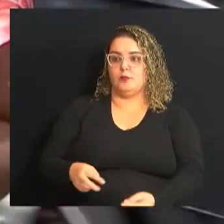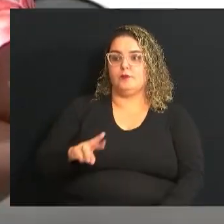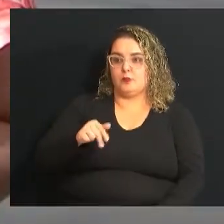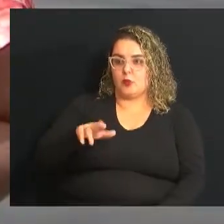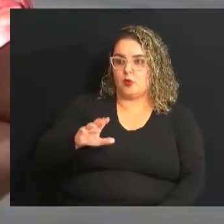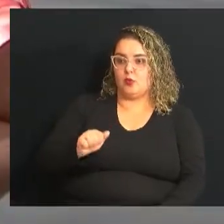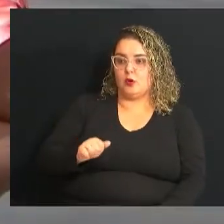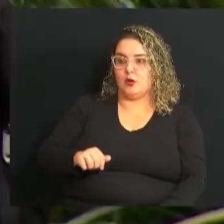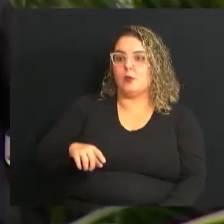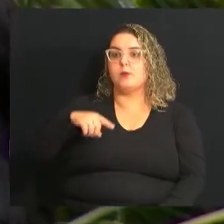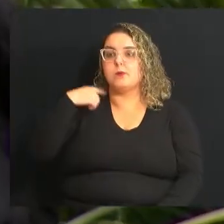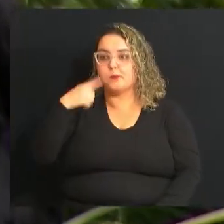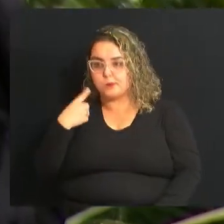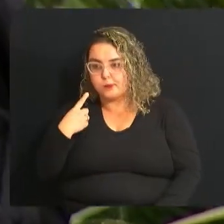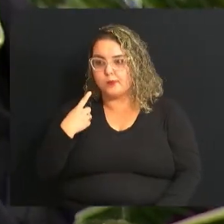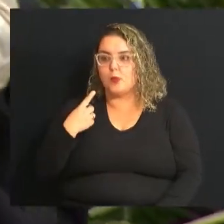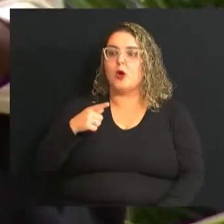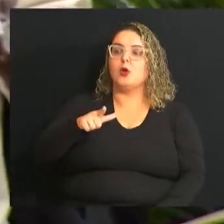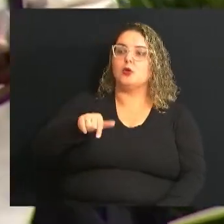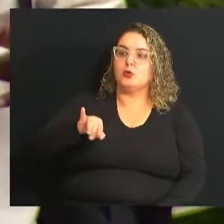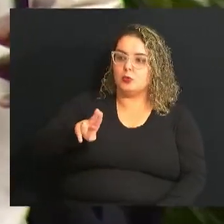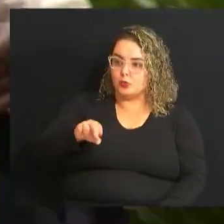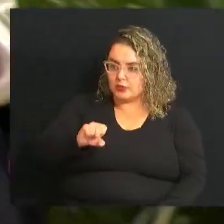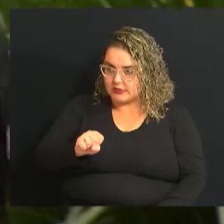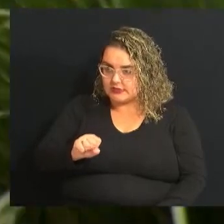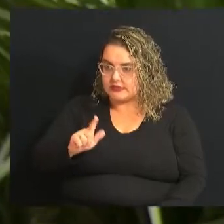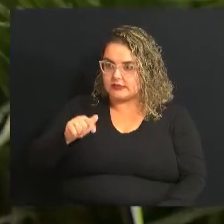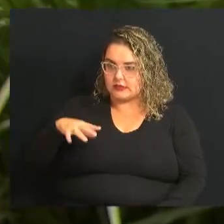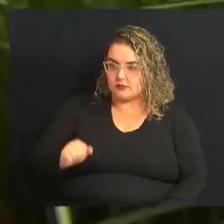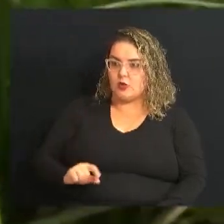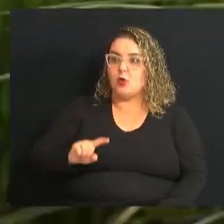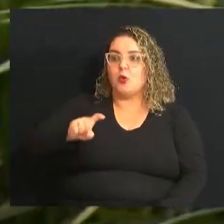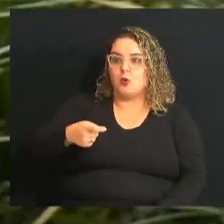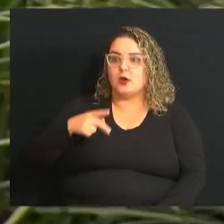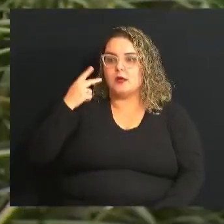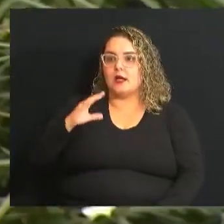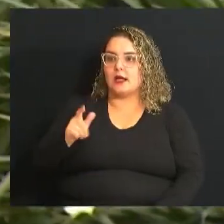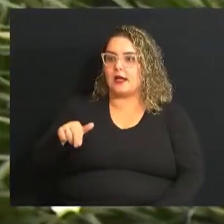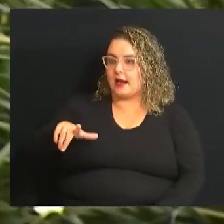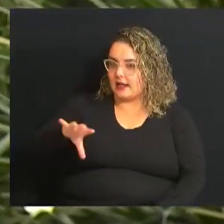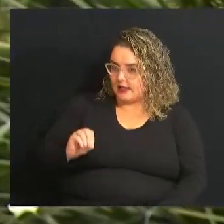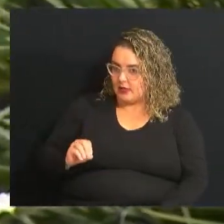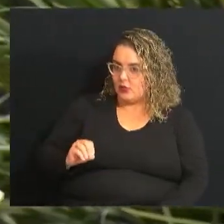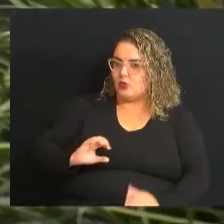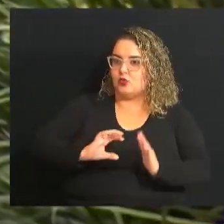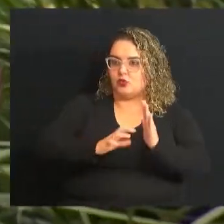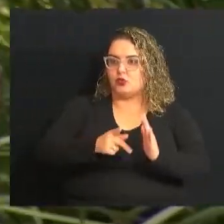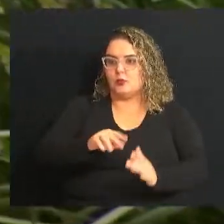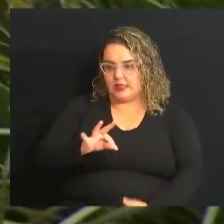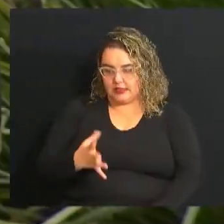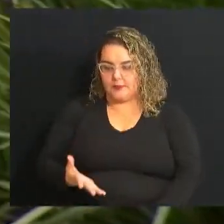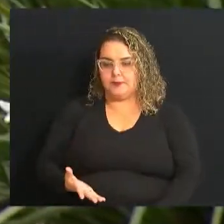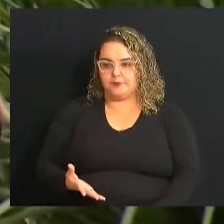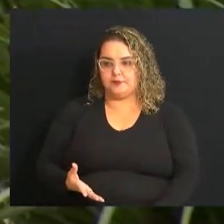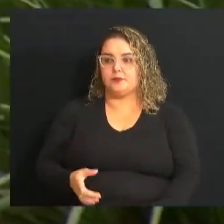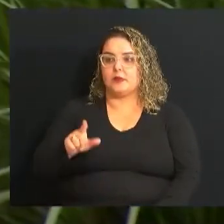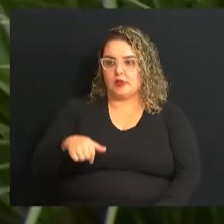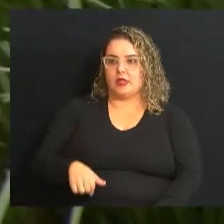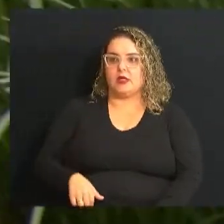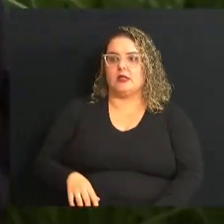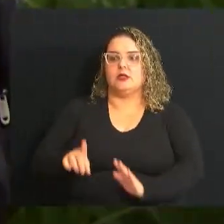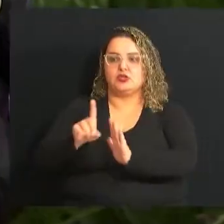porque eram amigos dos fidalgos, dos donos de fazenda, das pessoas ricas da época. Então ele através da escrita, ele ia mostrando tudo isso